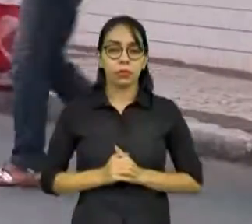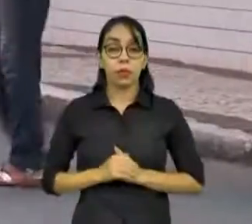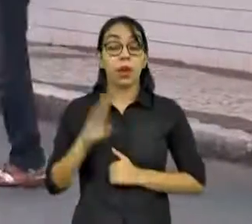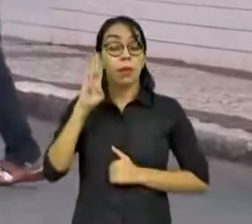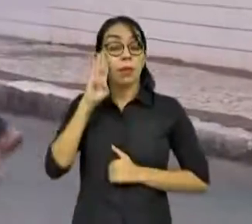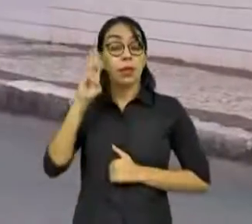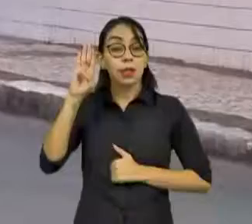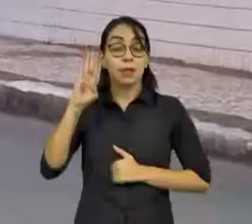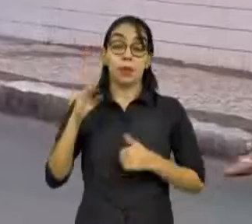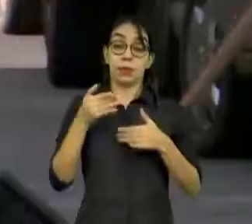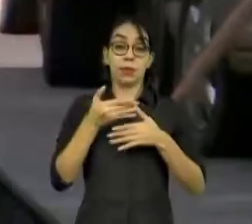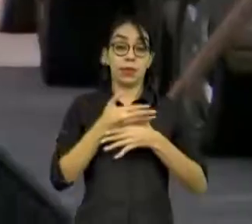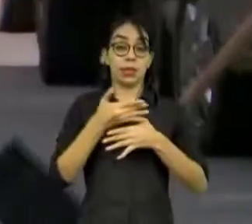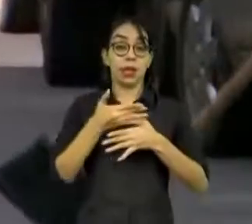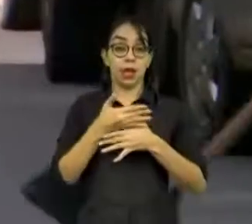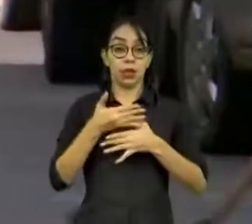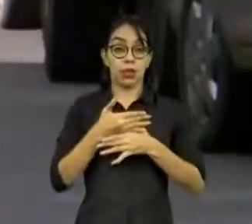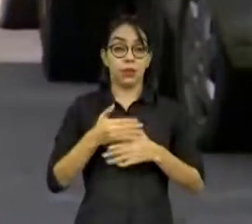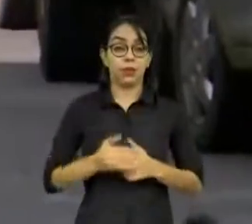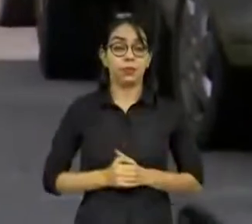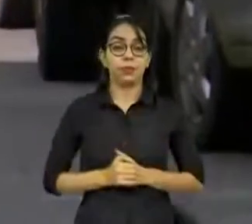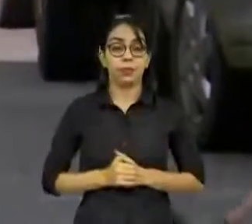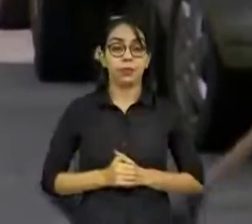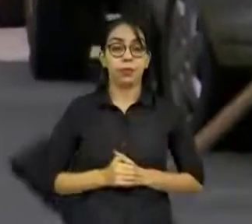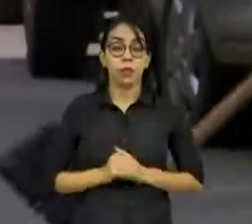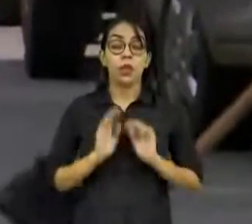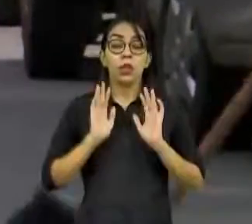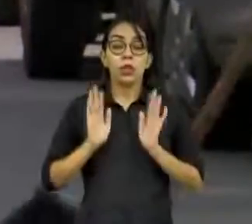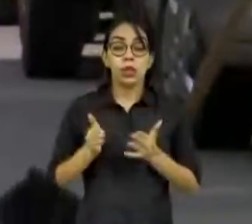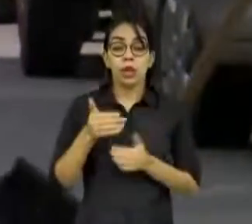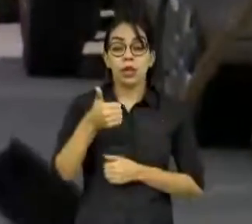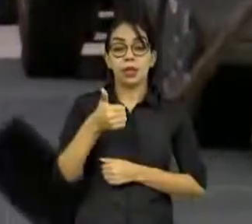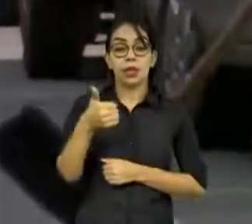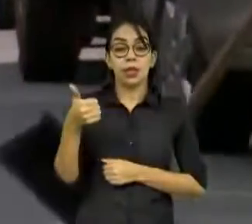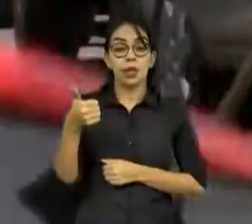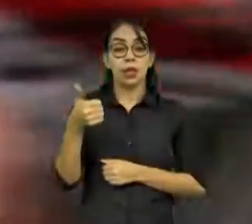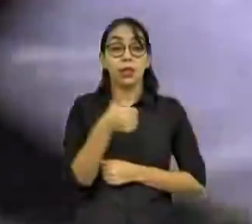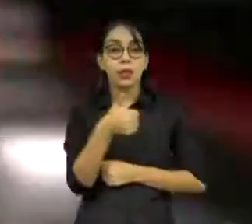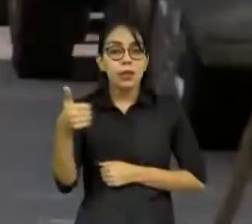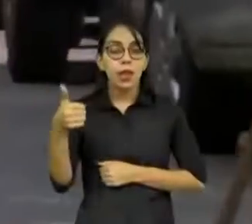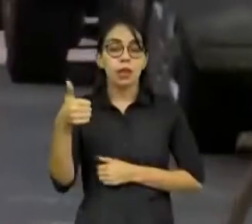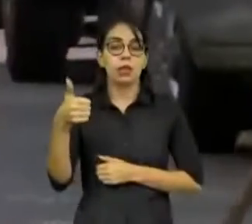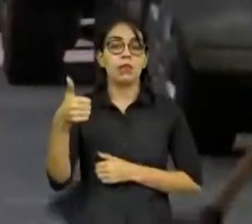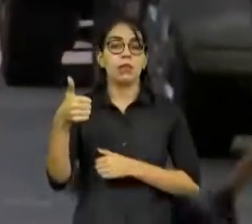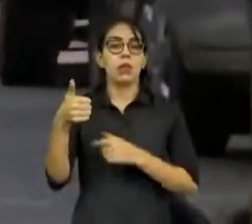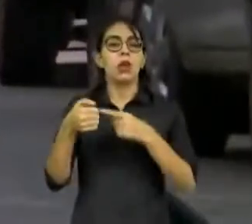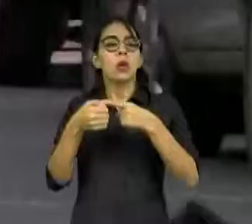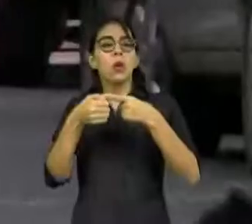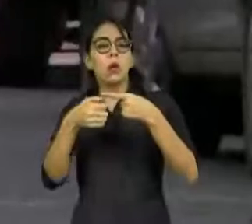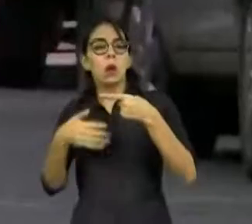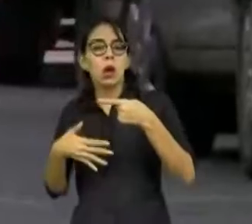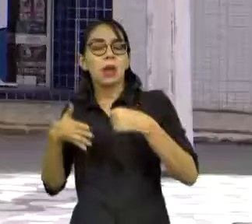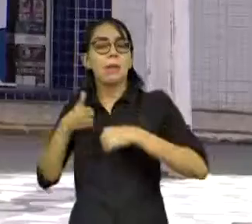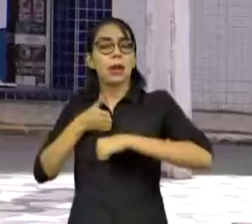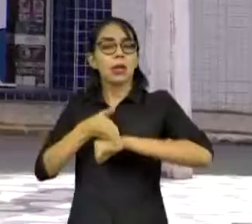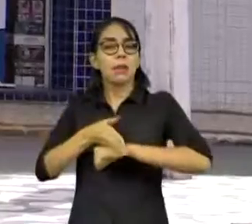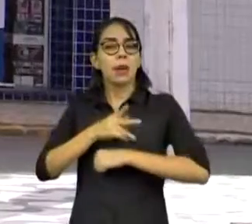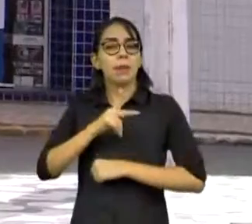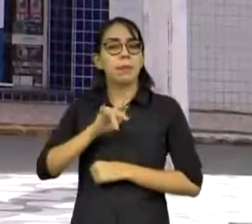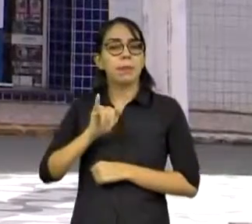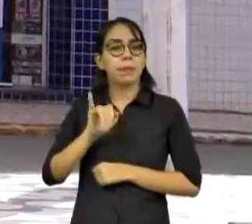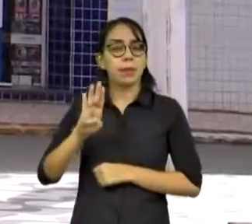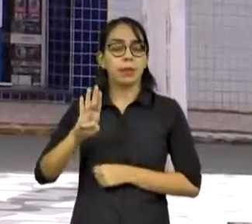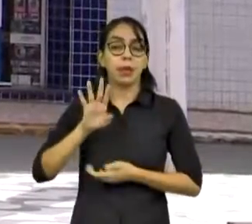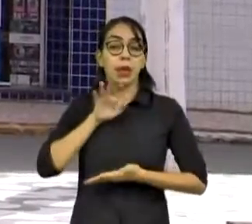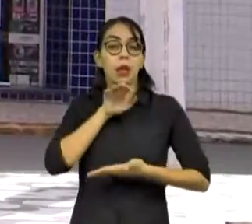do Centro-Sul cearense, ocupando o 11º lugar no ranking de participação do PIB estadual, de acordo